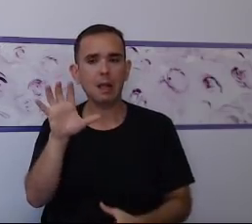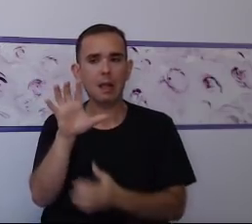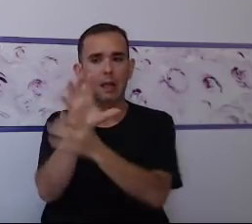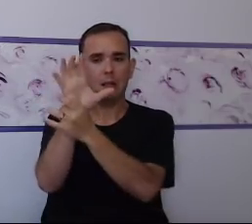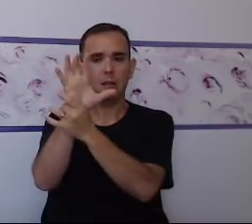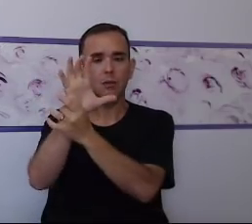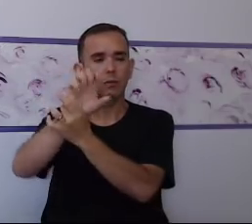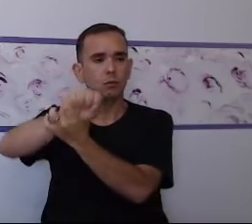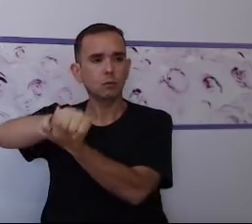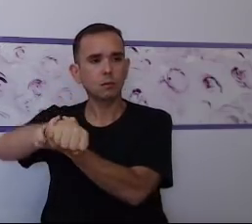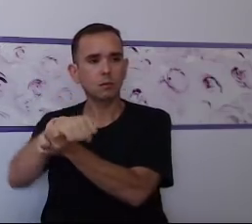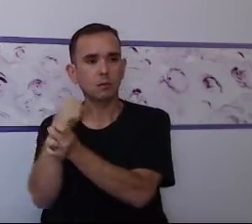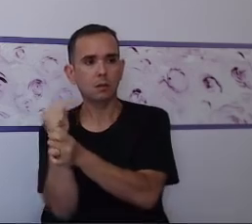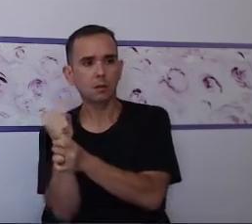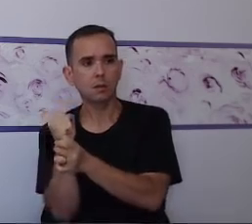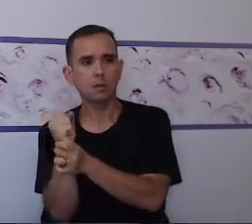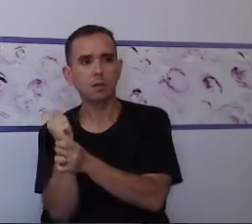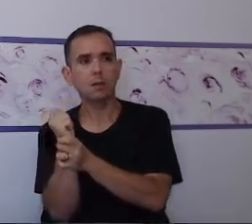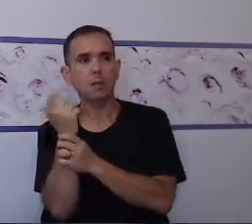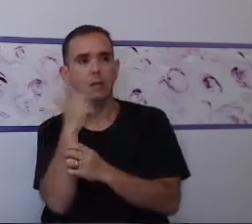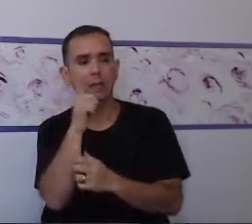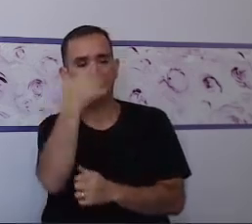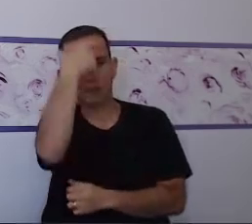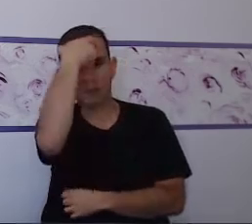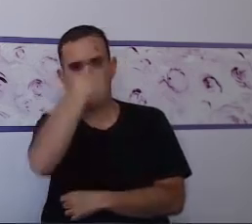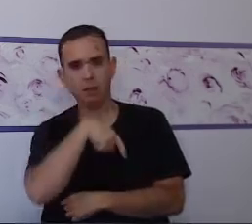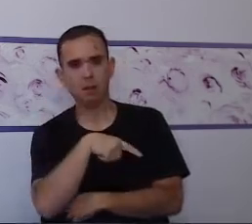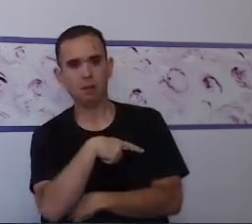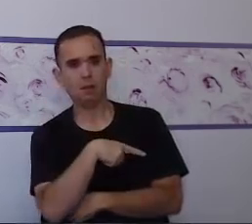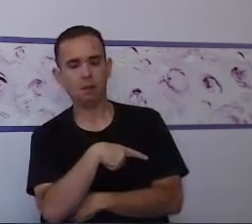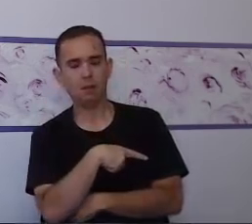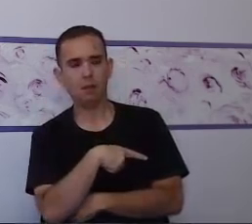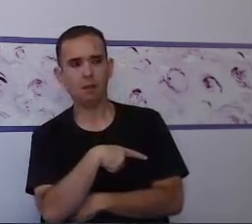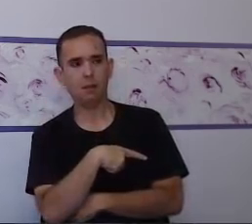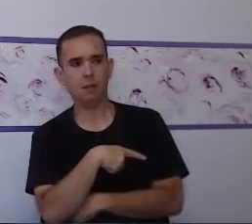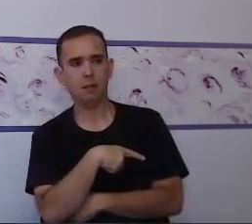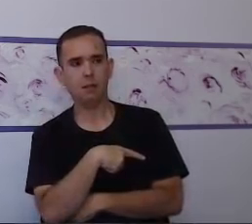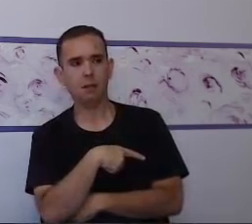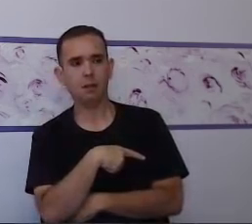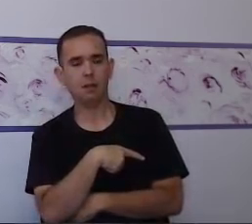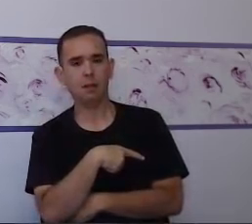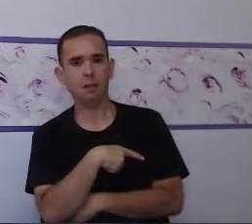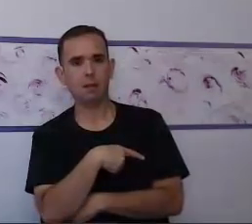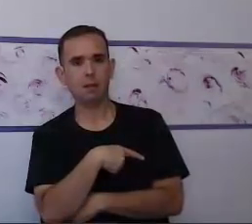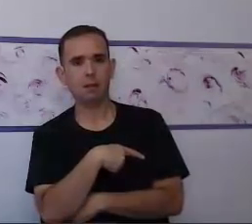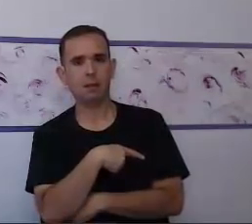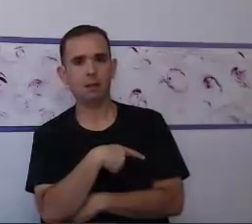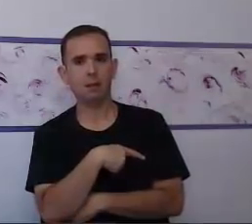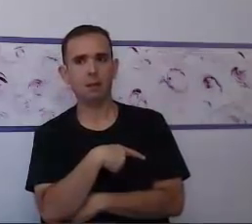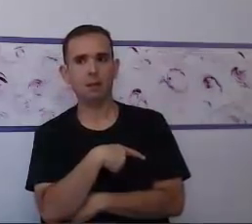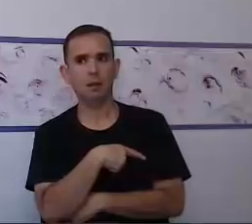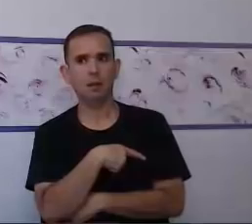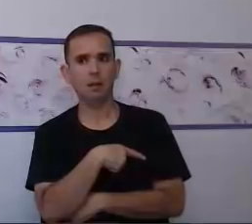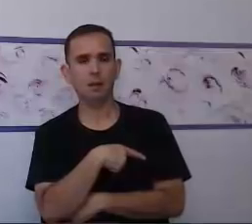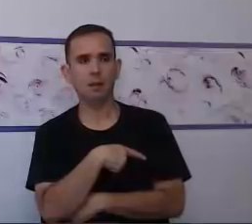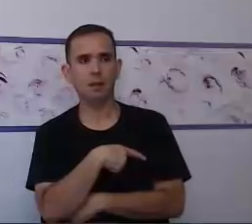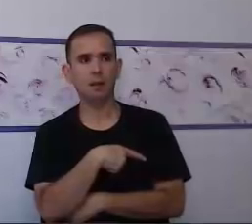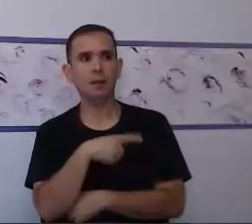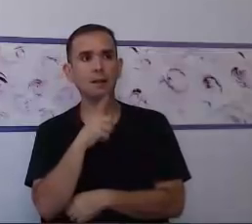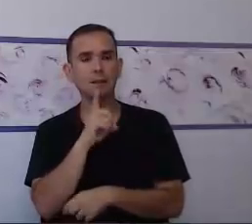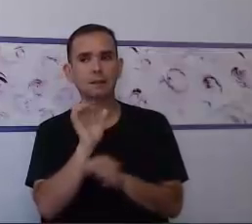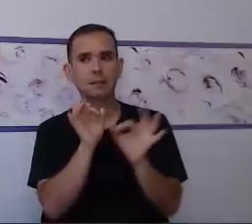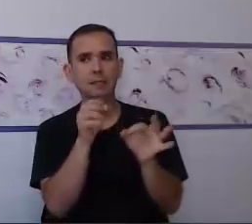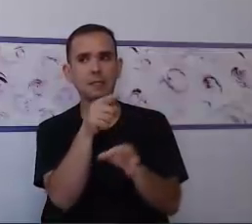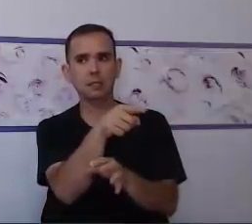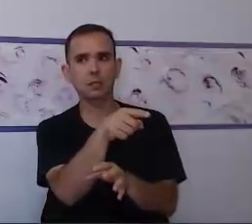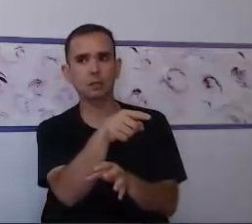que nós temos, que ele mesmo tem. Vamos, pode deixar. Sim, Vou mostrar a